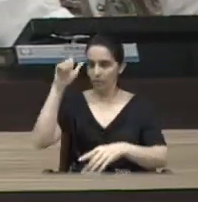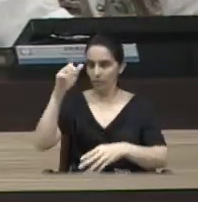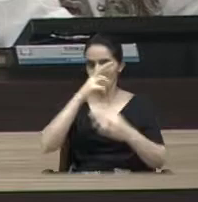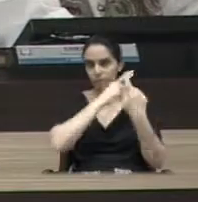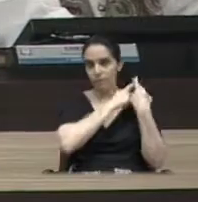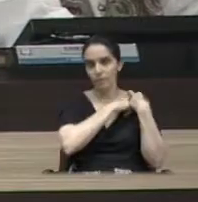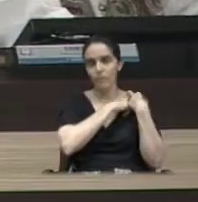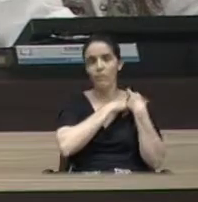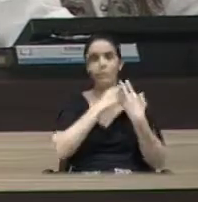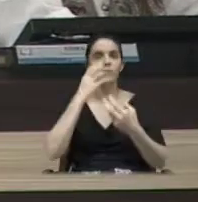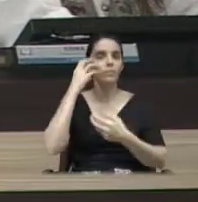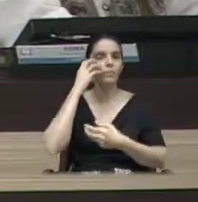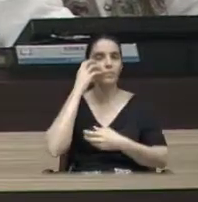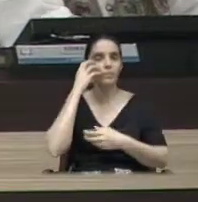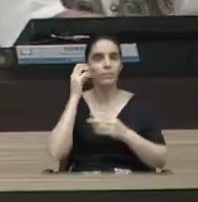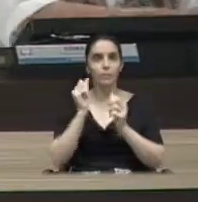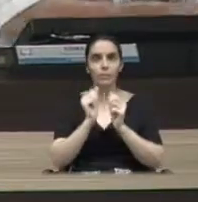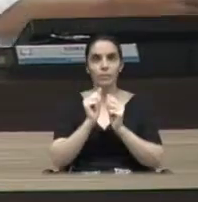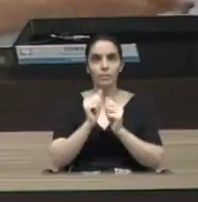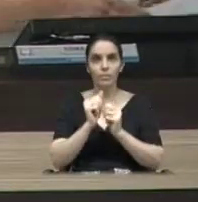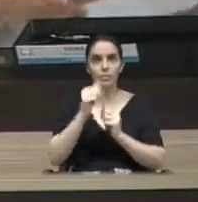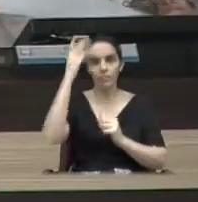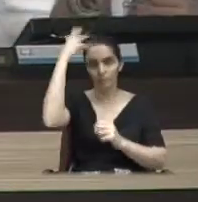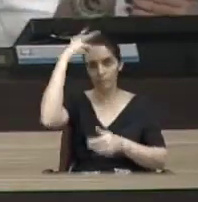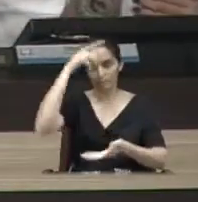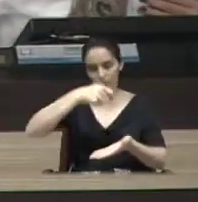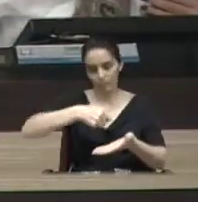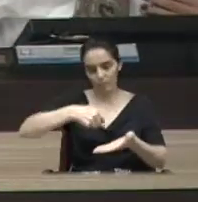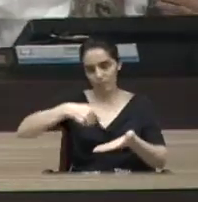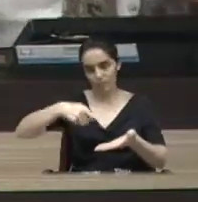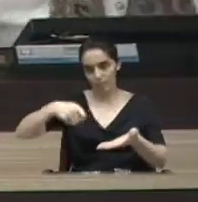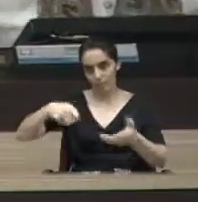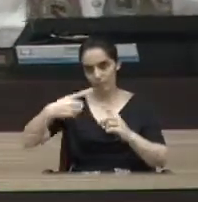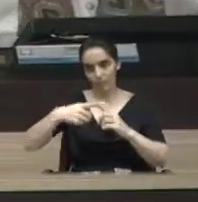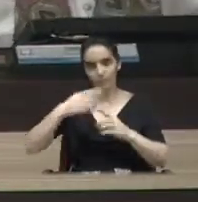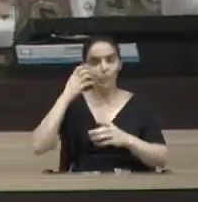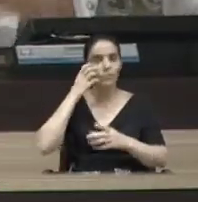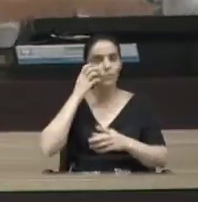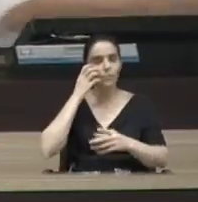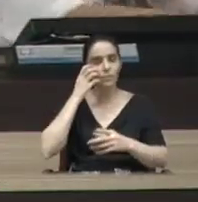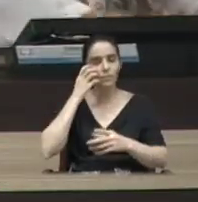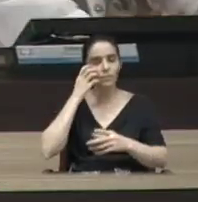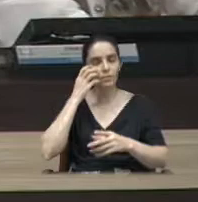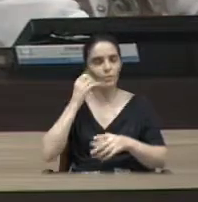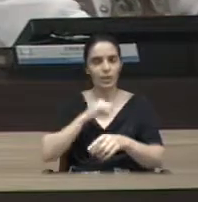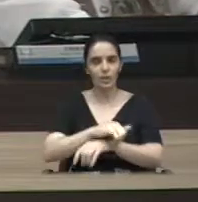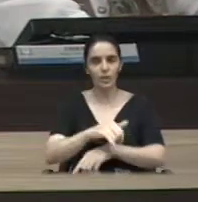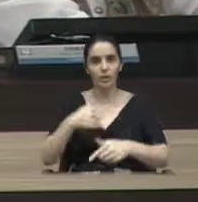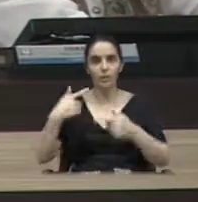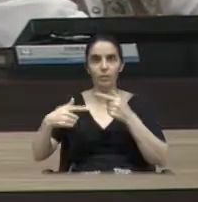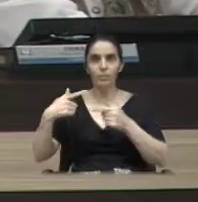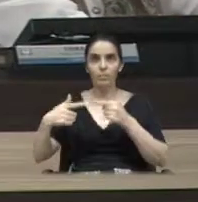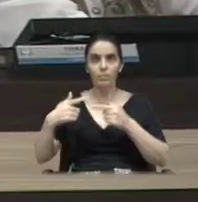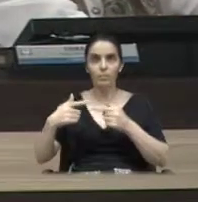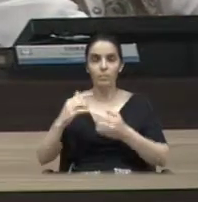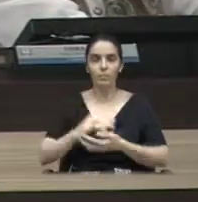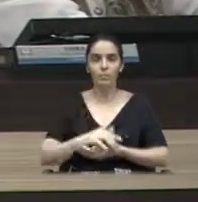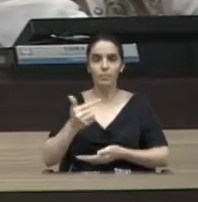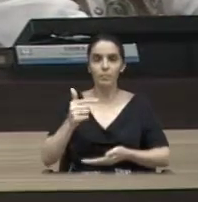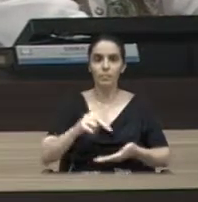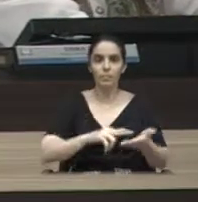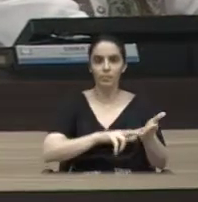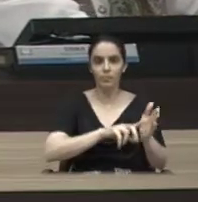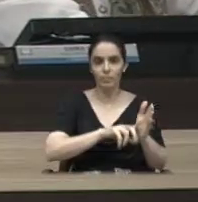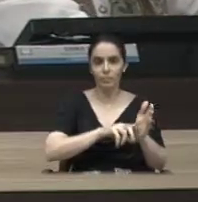Marcelo Rossi, como o vereador não está presente, estou assinando o requerimento em conjunto. Em discussão. Não